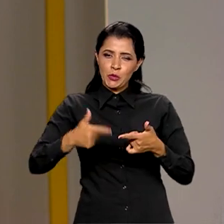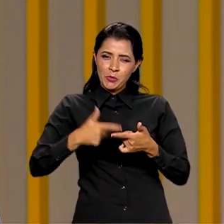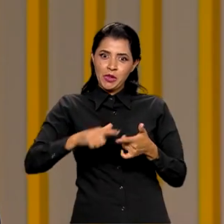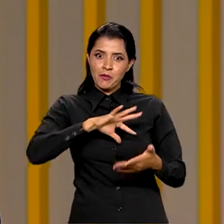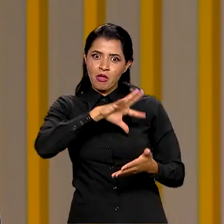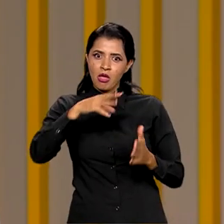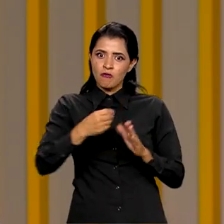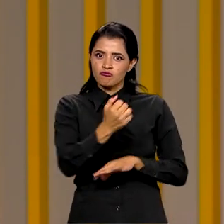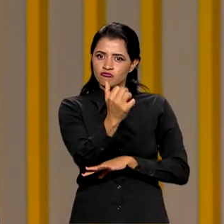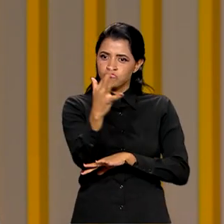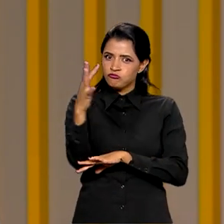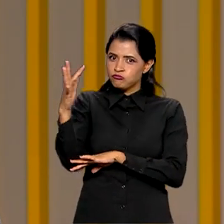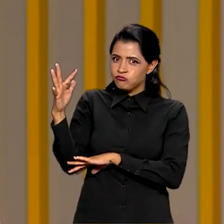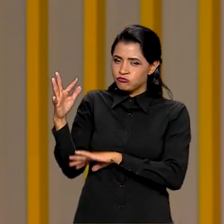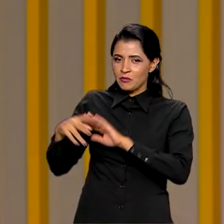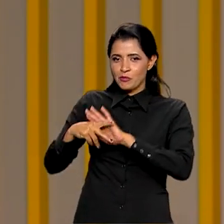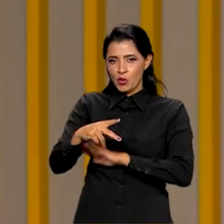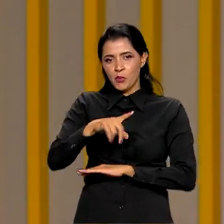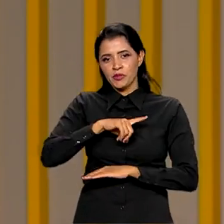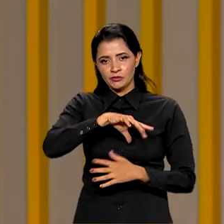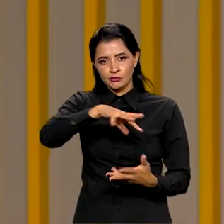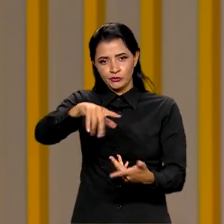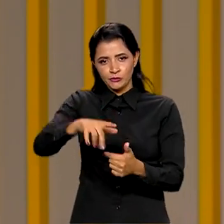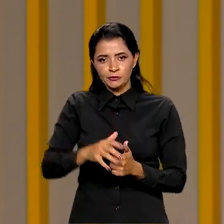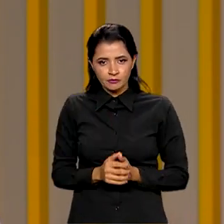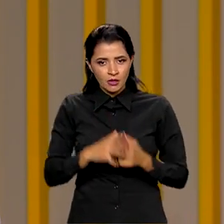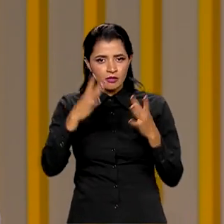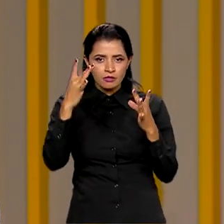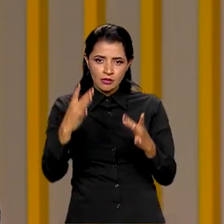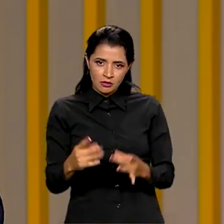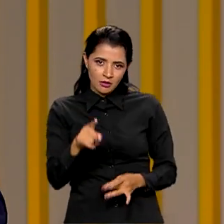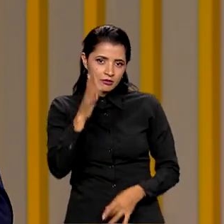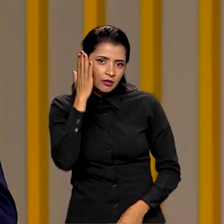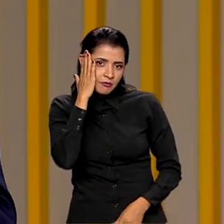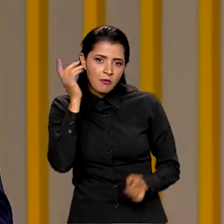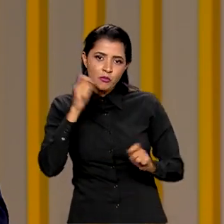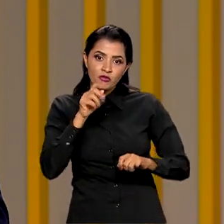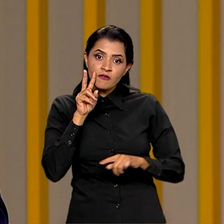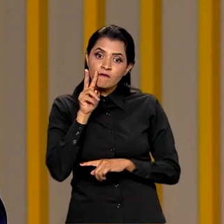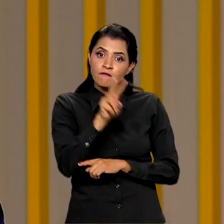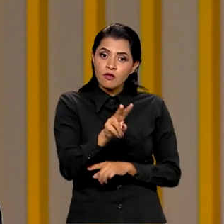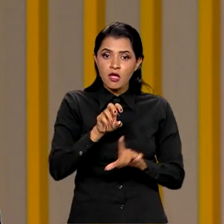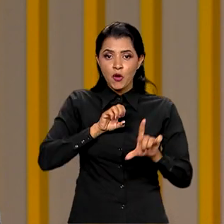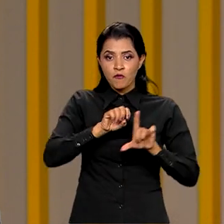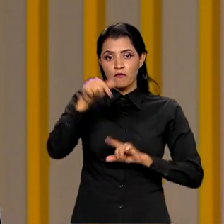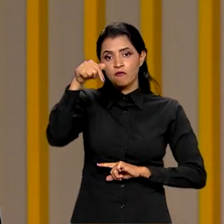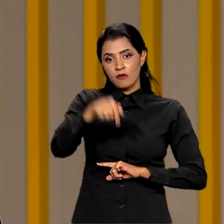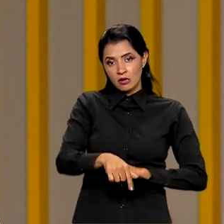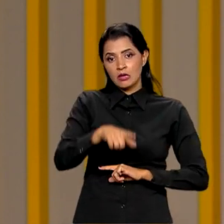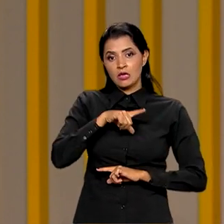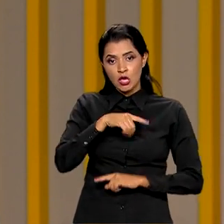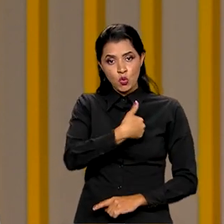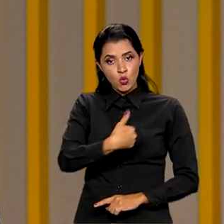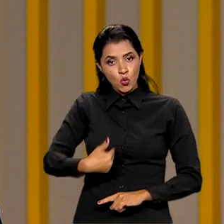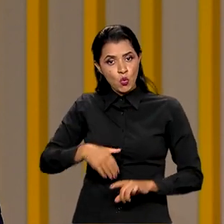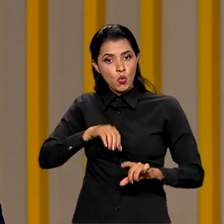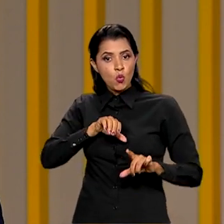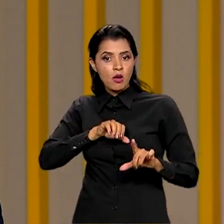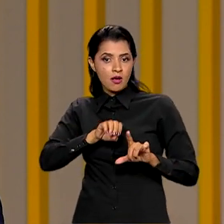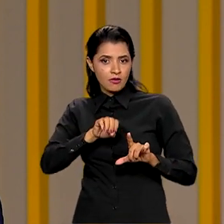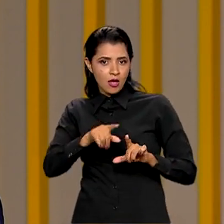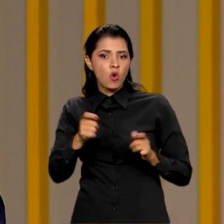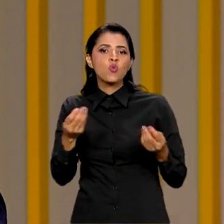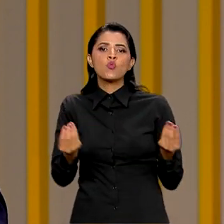do mundo. E para saber os detalhes deste evento, que você vai poder assistir ao vivo aqui pelo canal Gov, eu conversei mais cedo